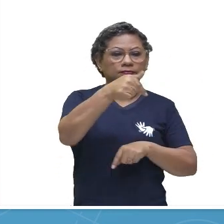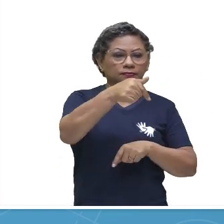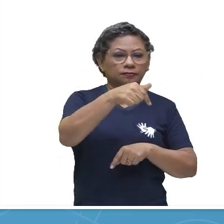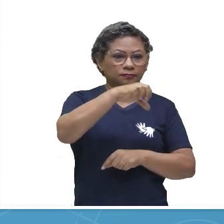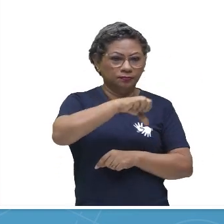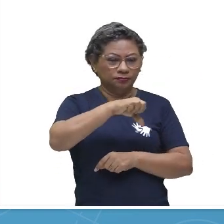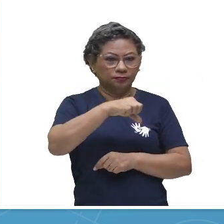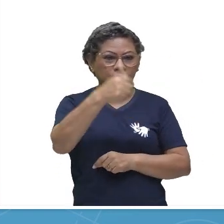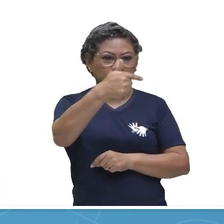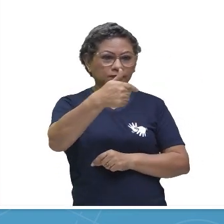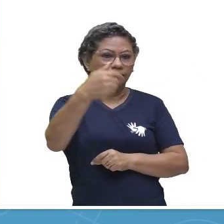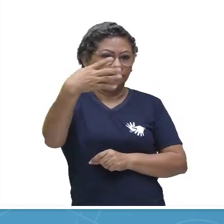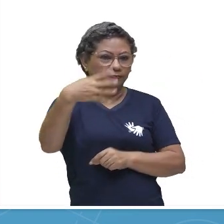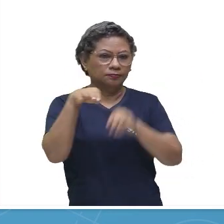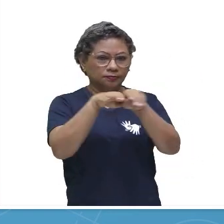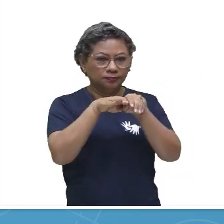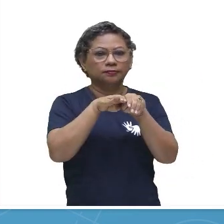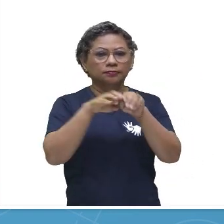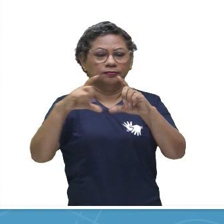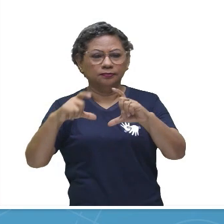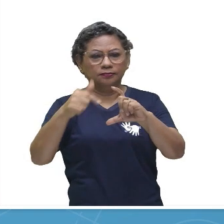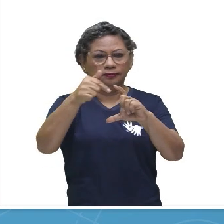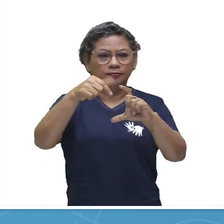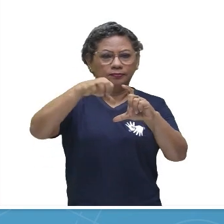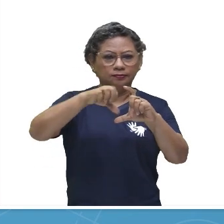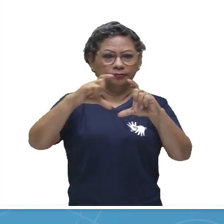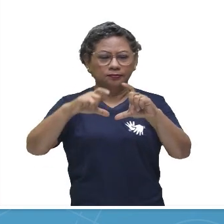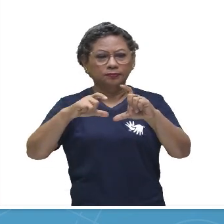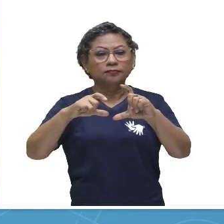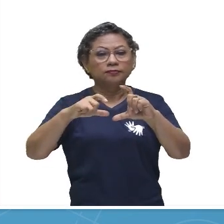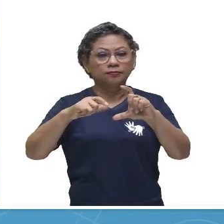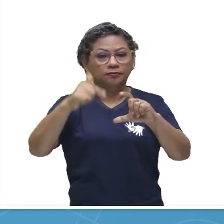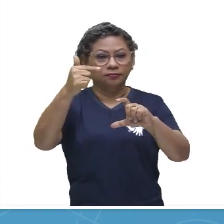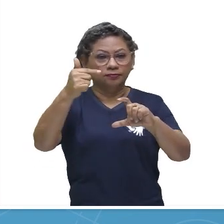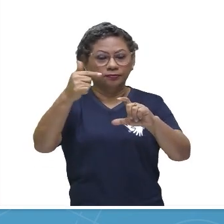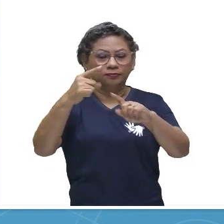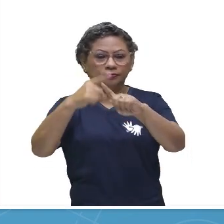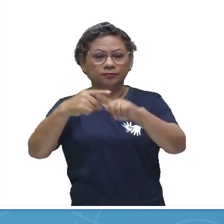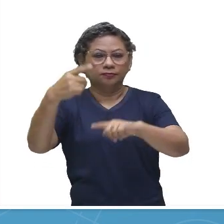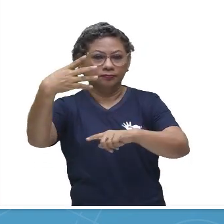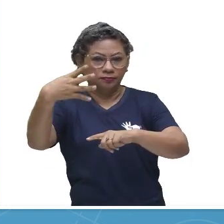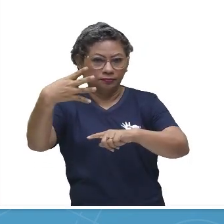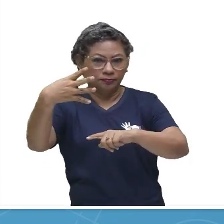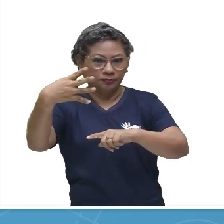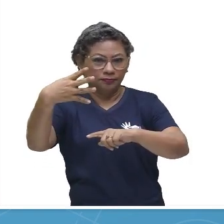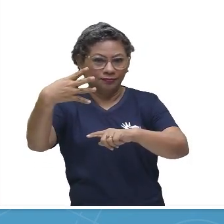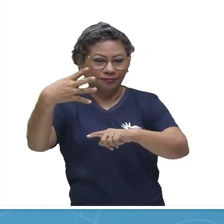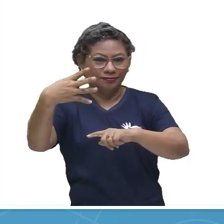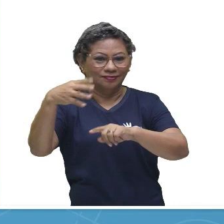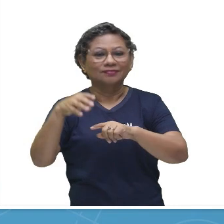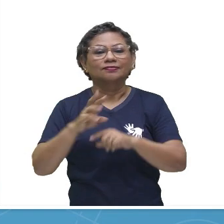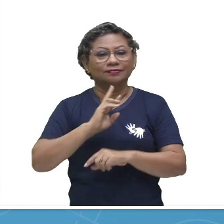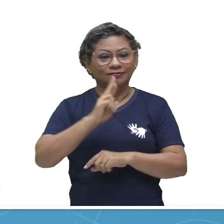Repetimos a base, que é o 7/9, e multiplicamos os expoentes entre si. Então, eu vou ter 2 vezes 4.